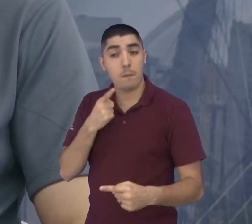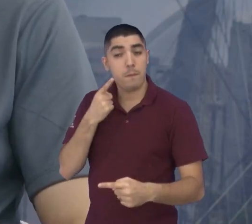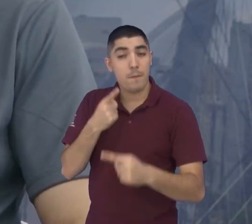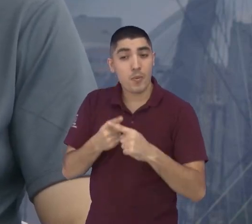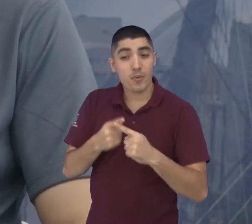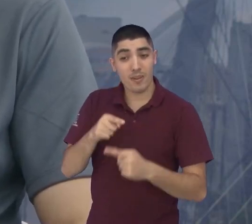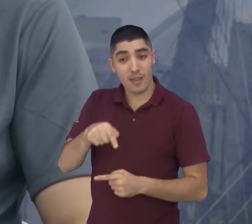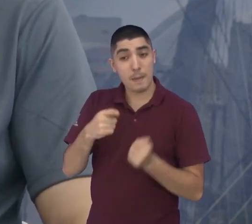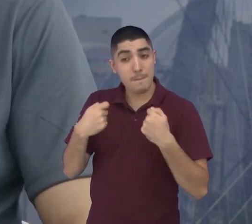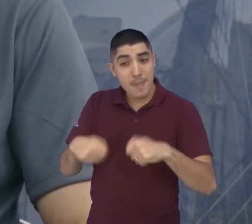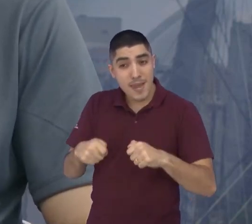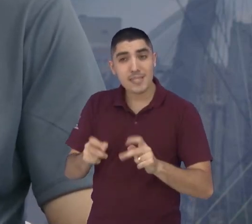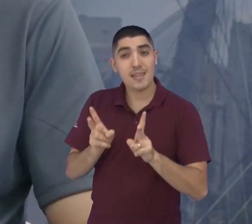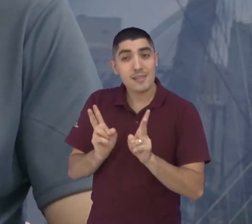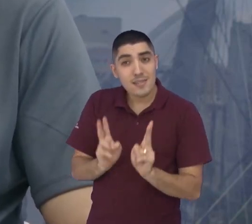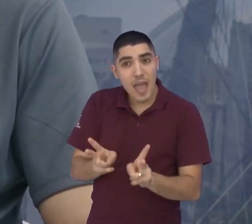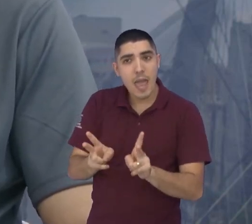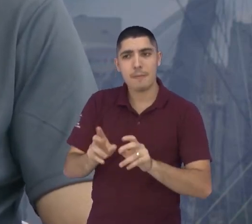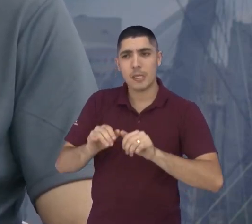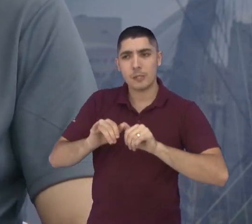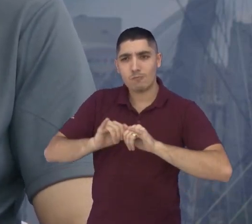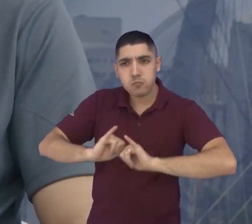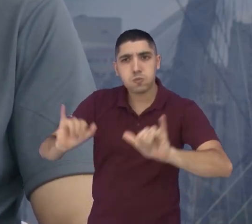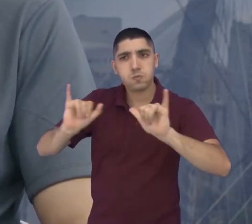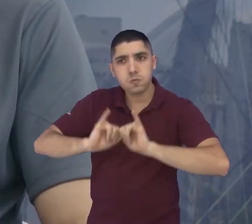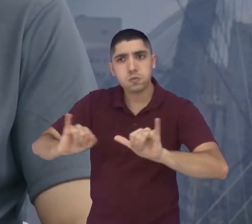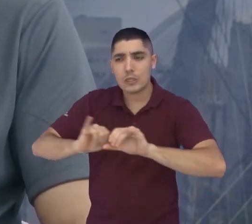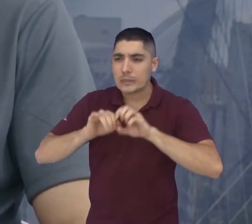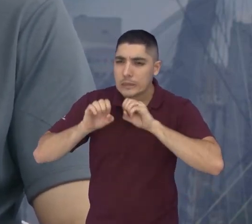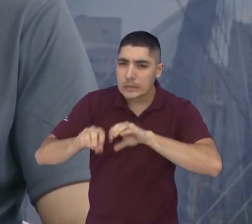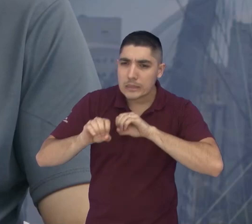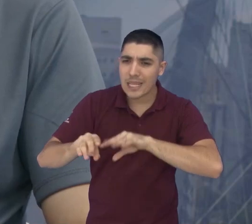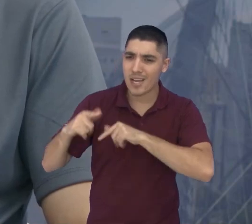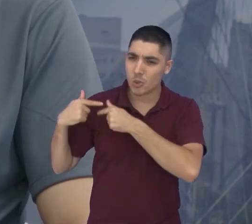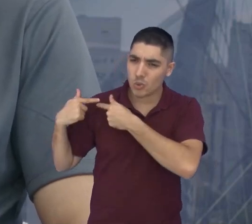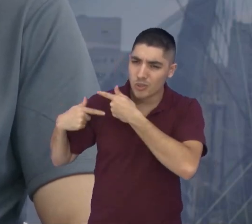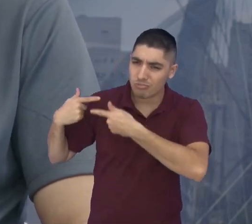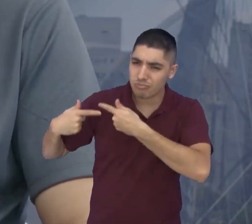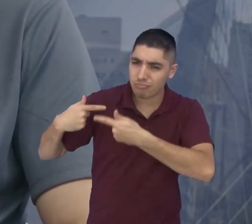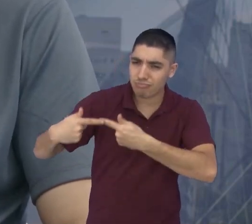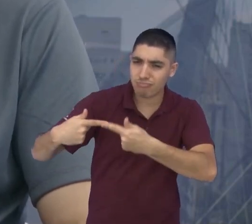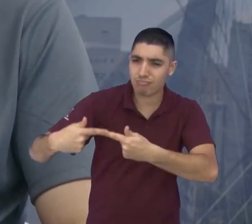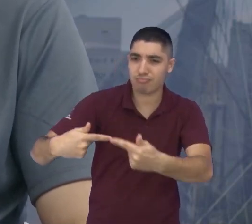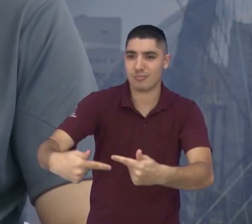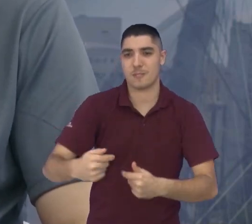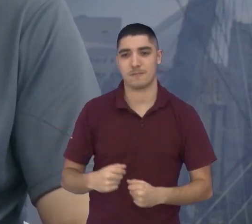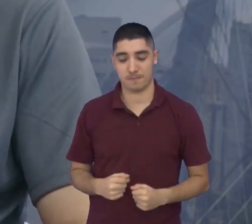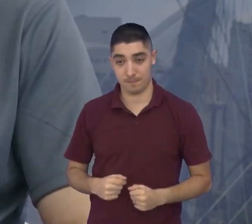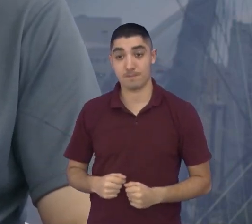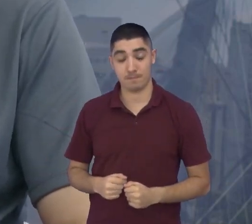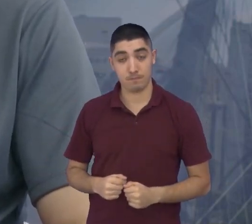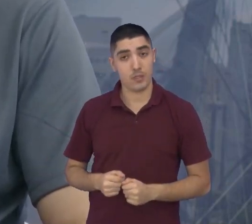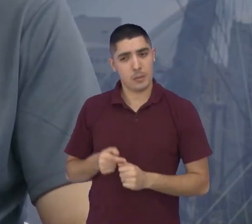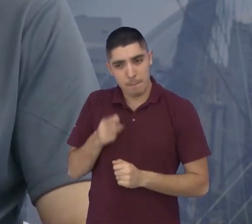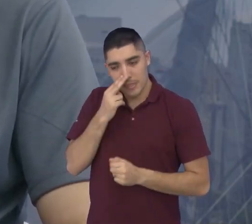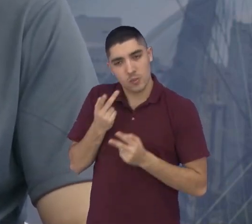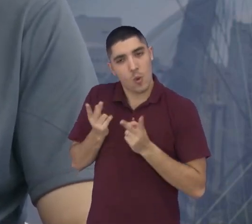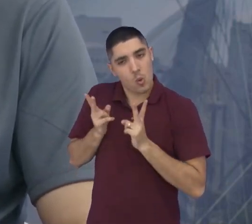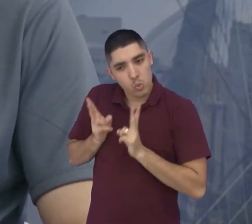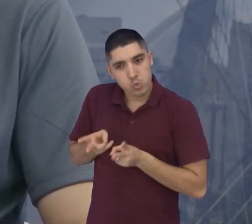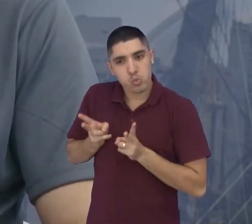valores. E esse arremesso para frente se dá principalmente no que nós costumamos